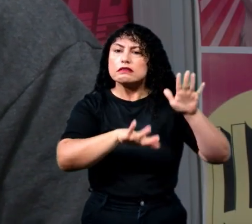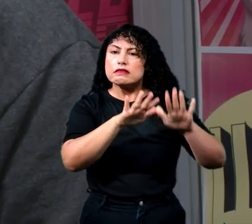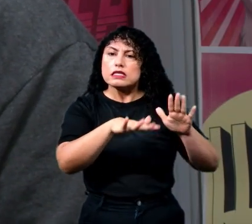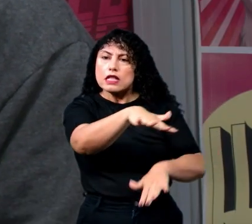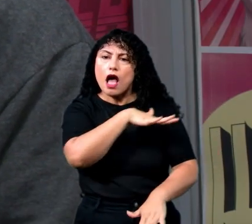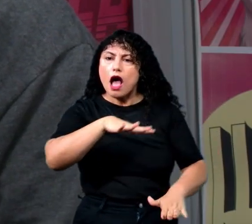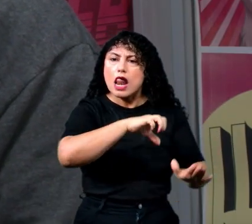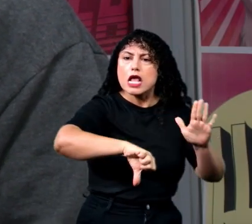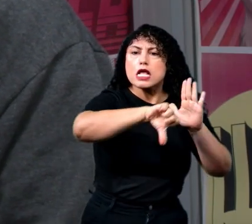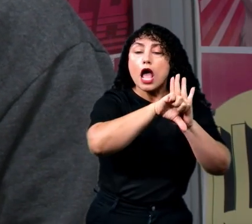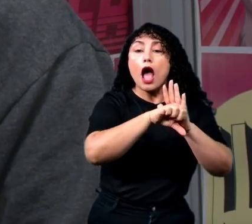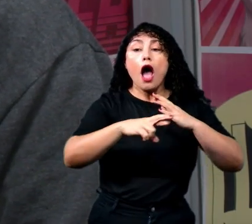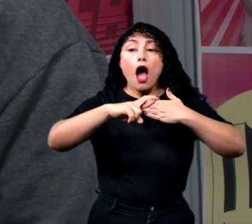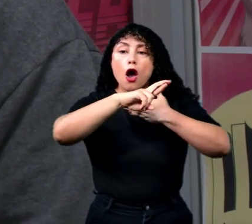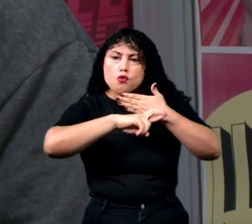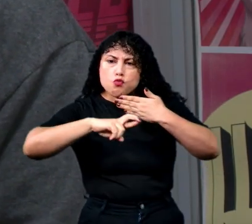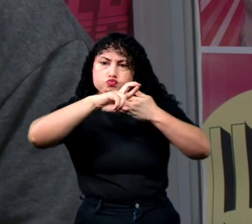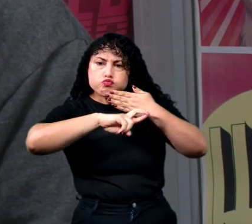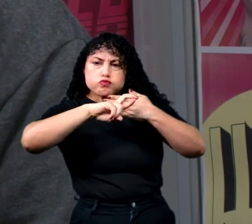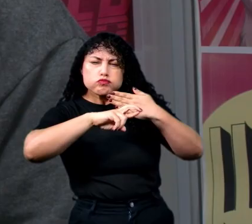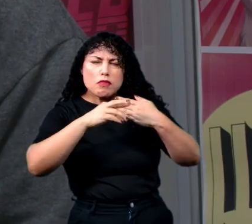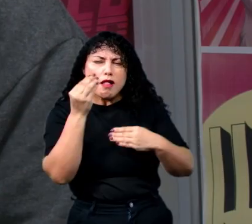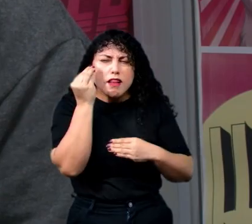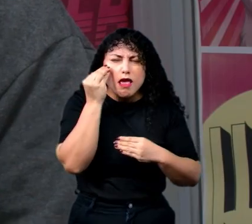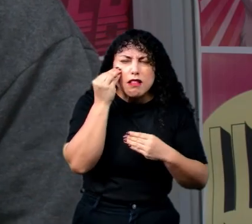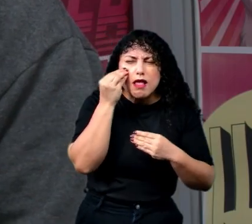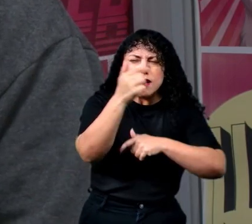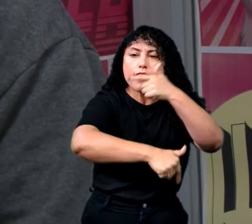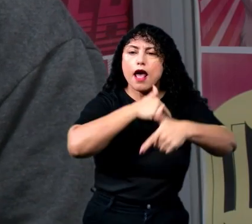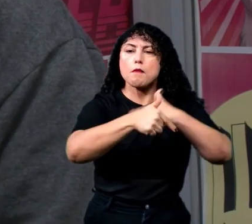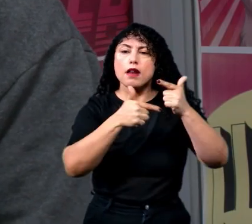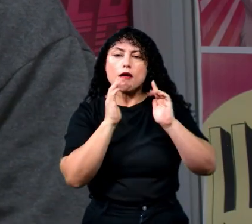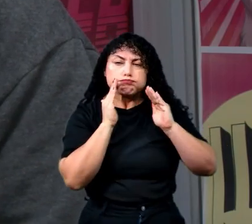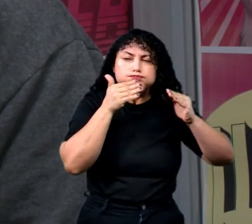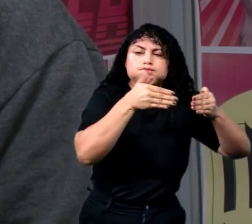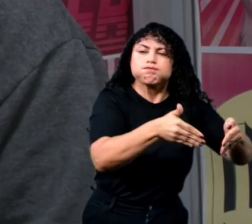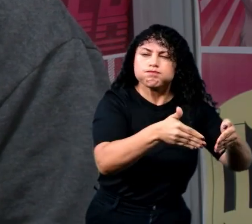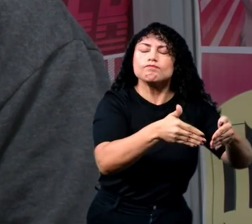criminal, a corregedoria pode tentar trabalhar em cima. E talvez